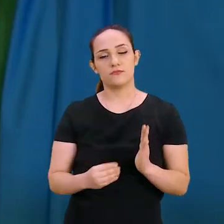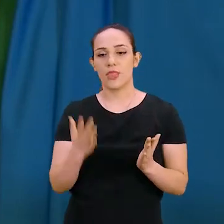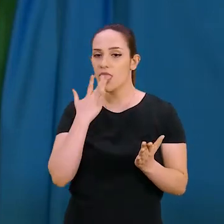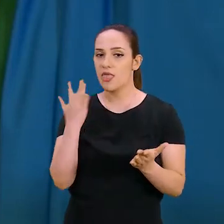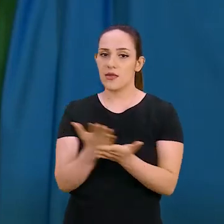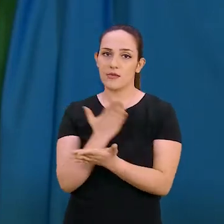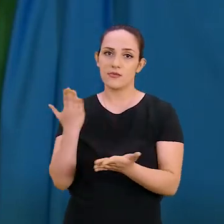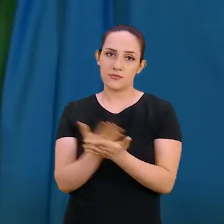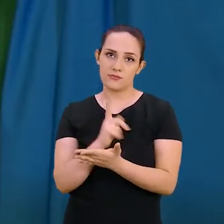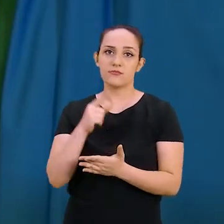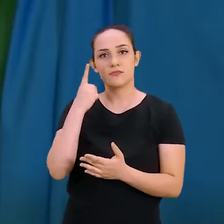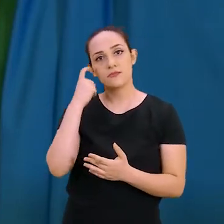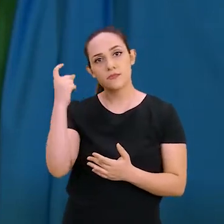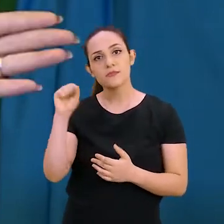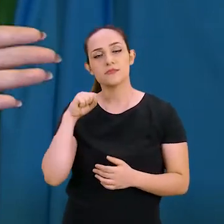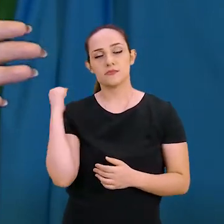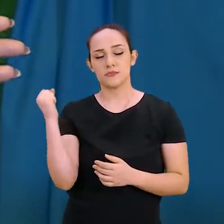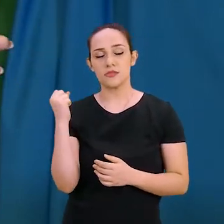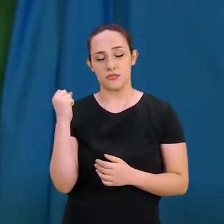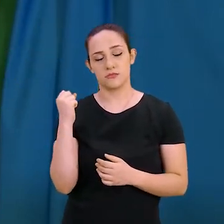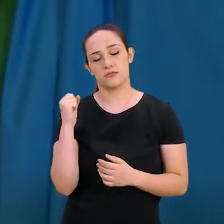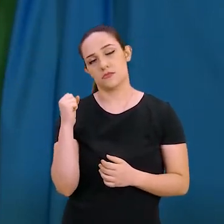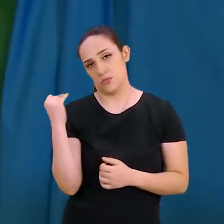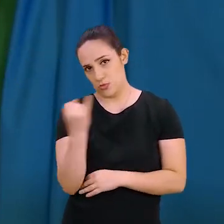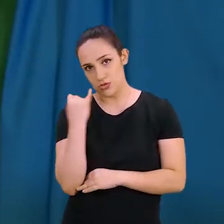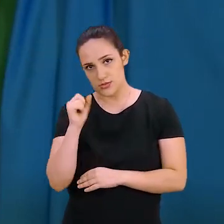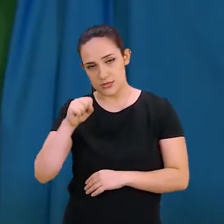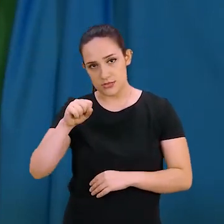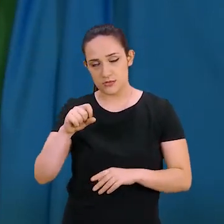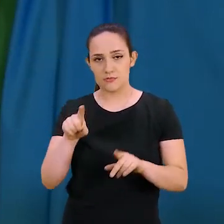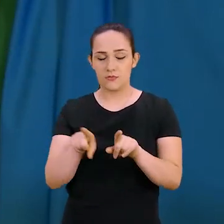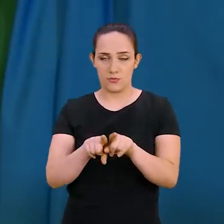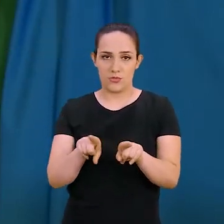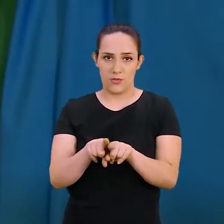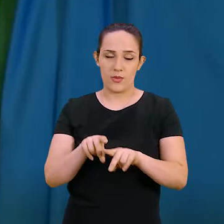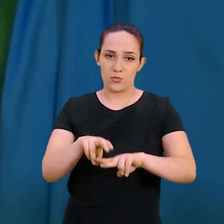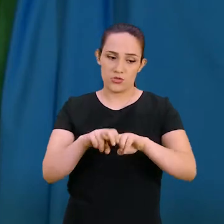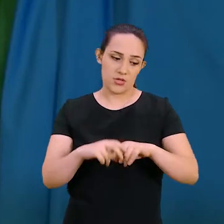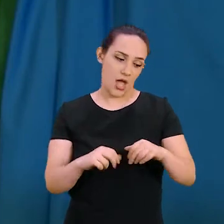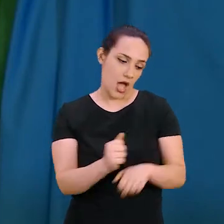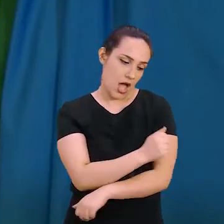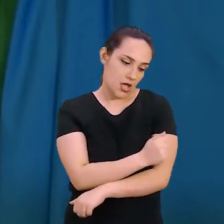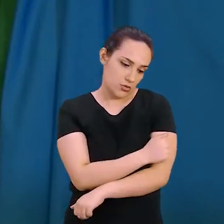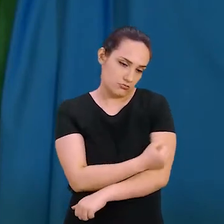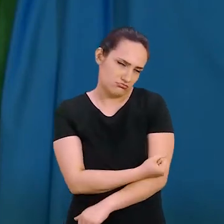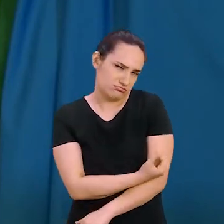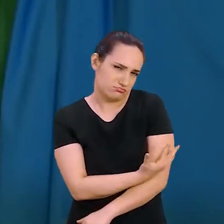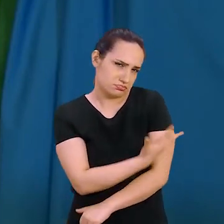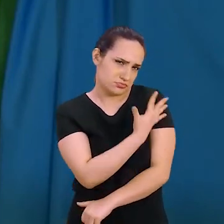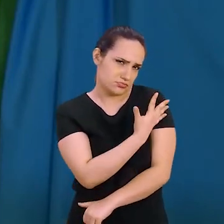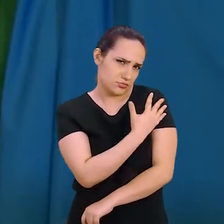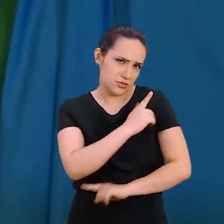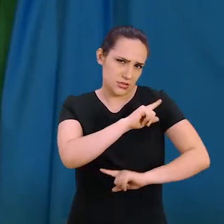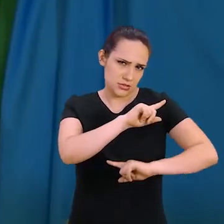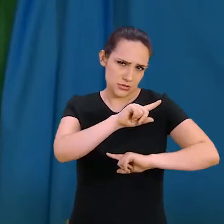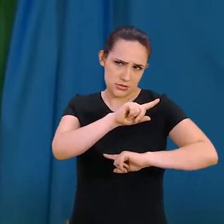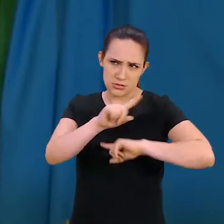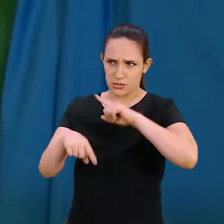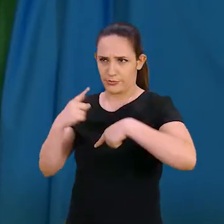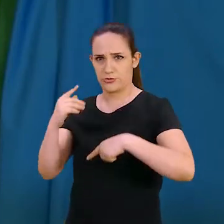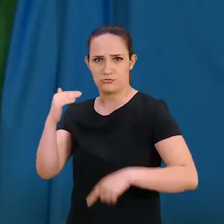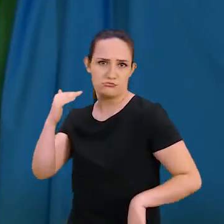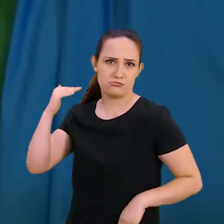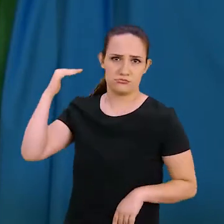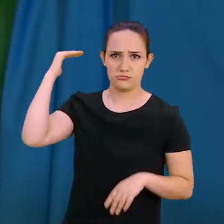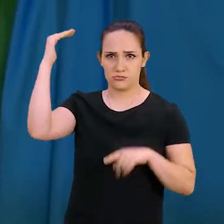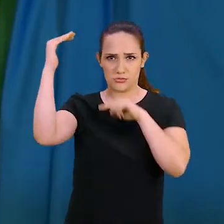retorno bem interessante. Então, com certeza, esse aluno primário que passou por essa experiência, lá no futuro,